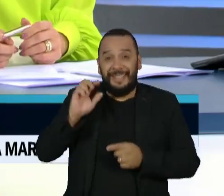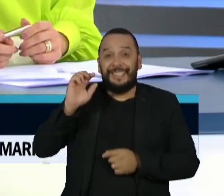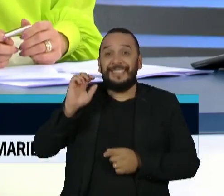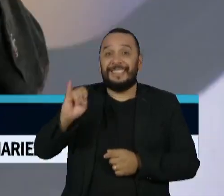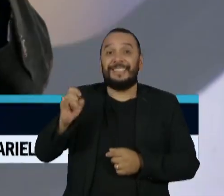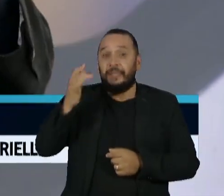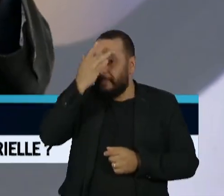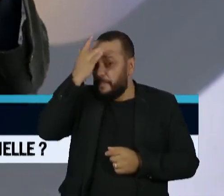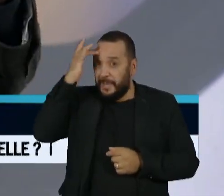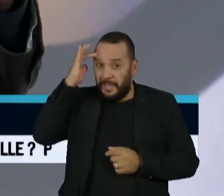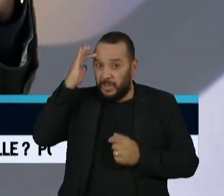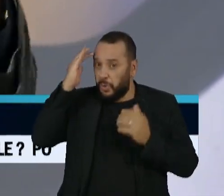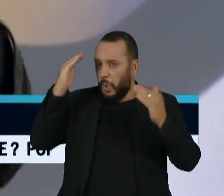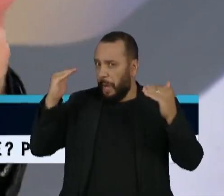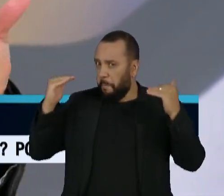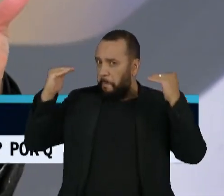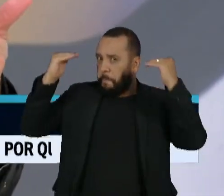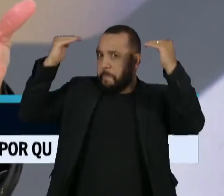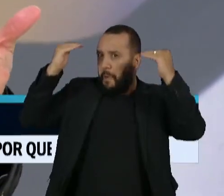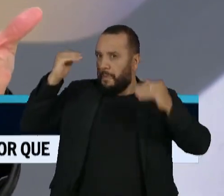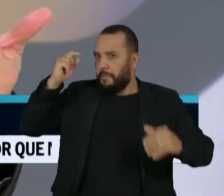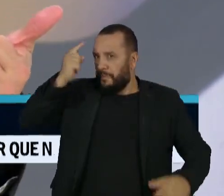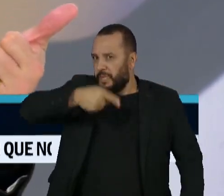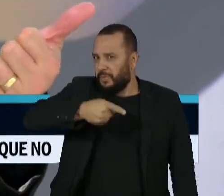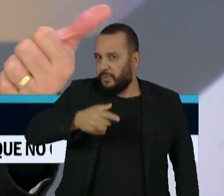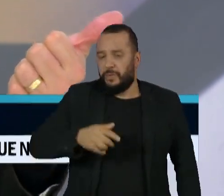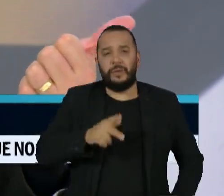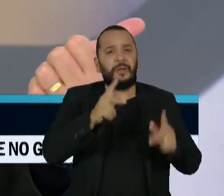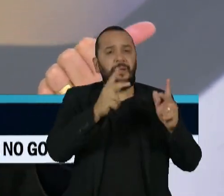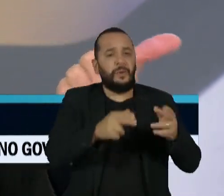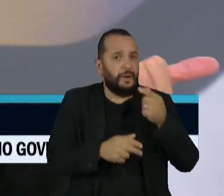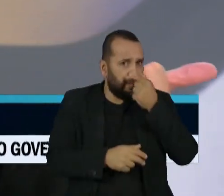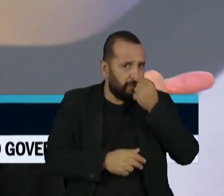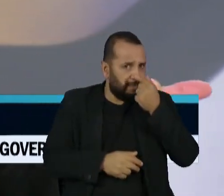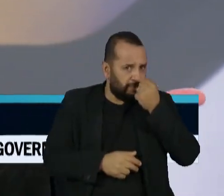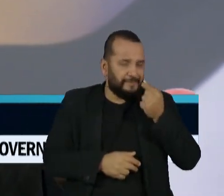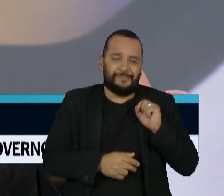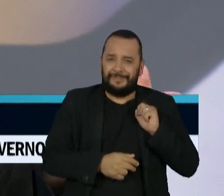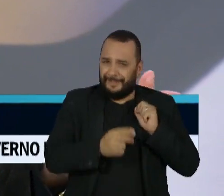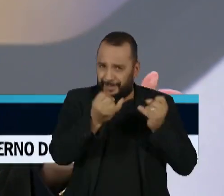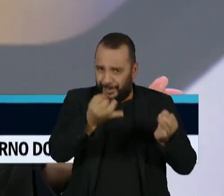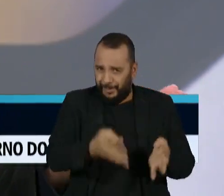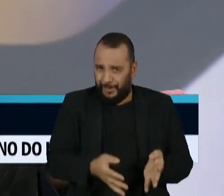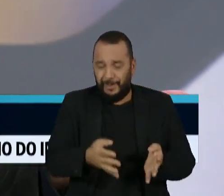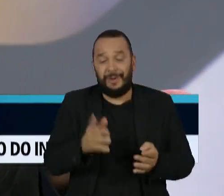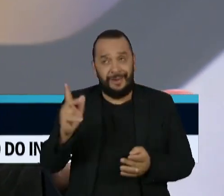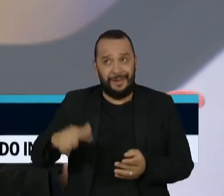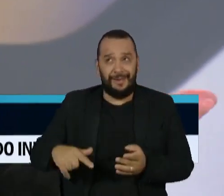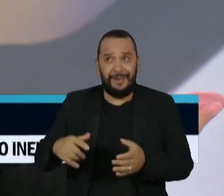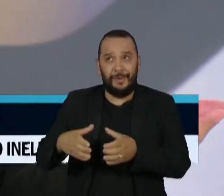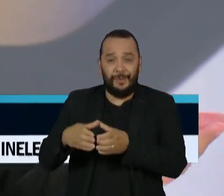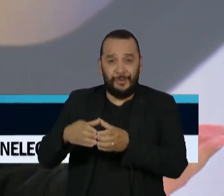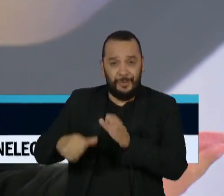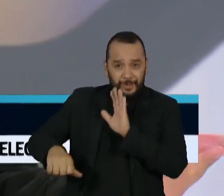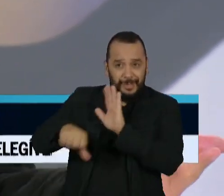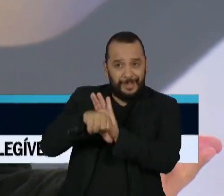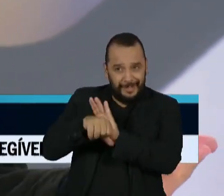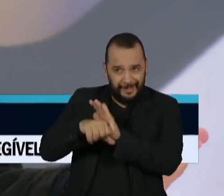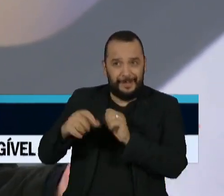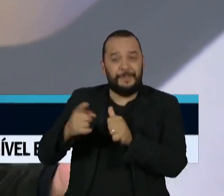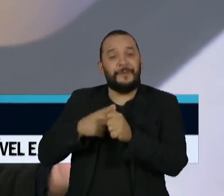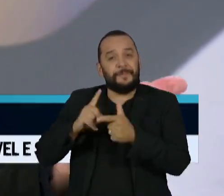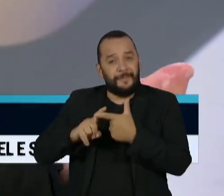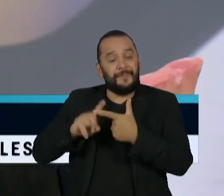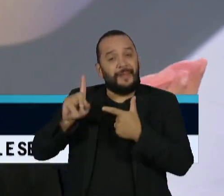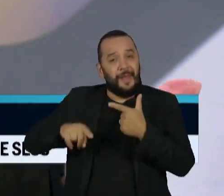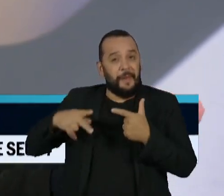né? Porque isso daí, como o Capaz falou, envolve crime organizado, envolve a máquina do Estado do Rio de